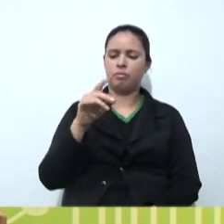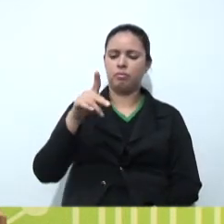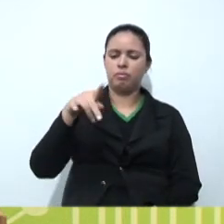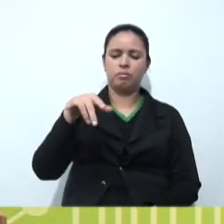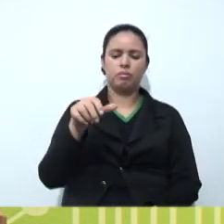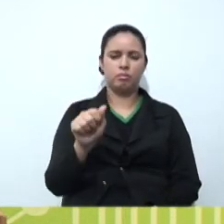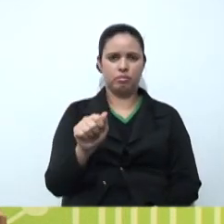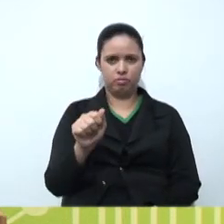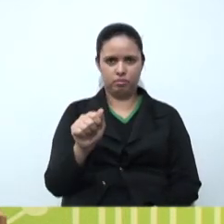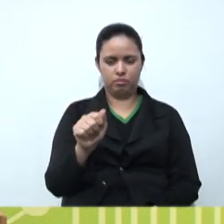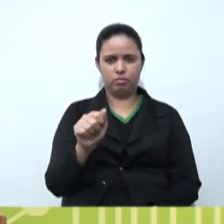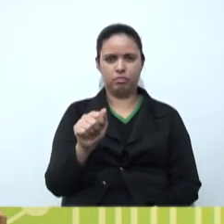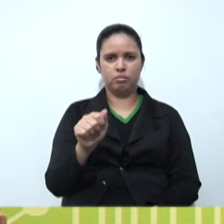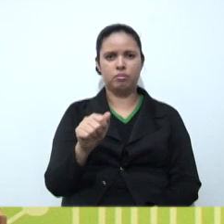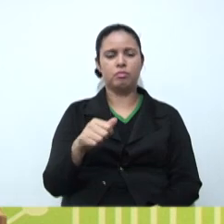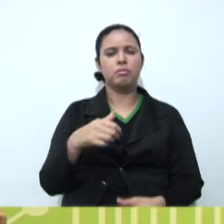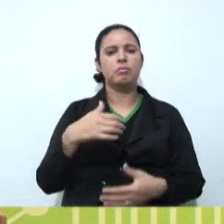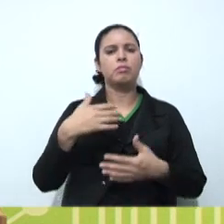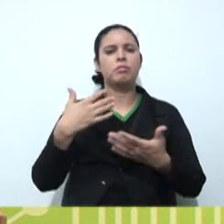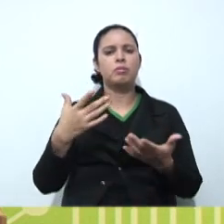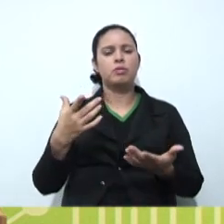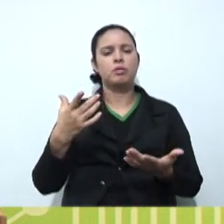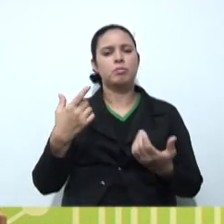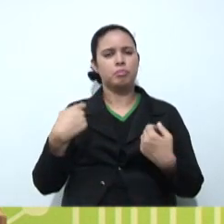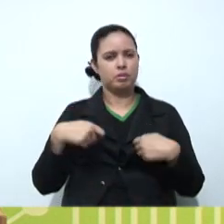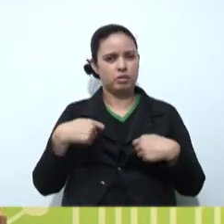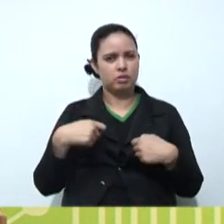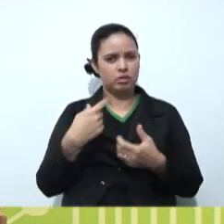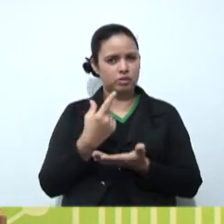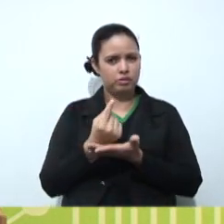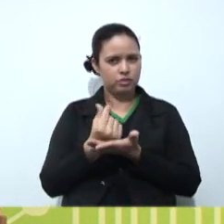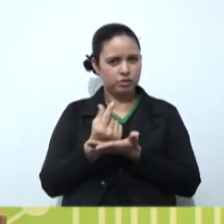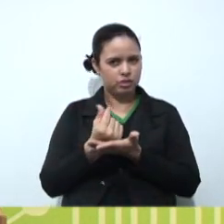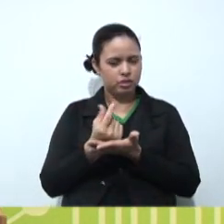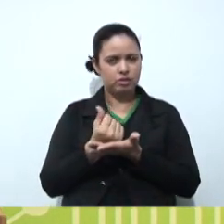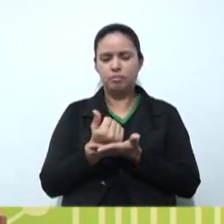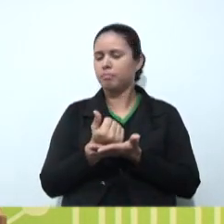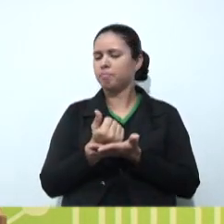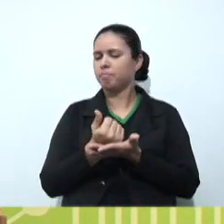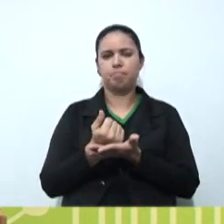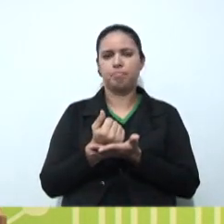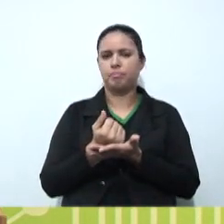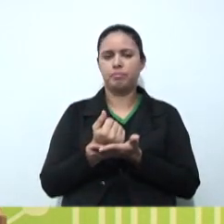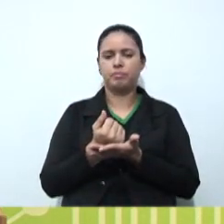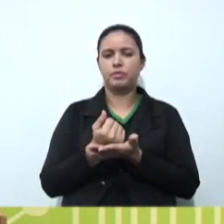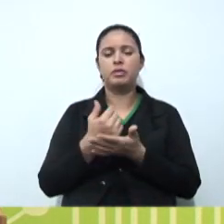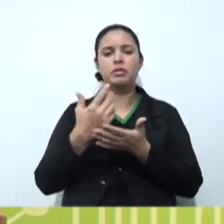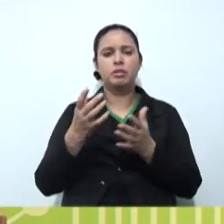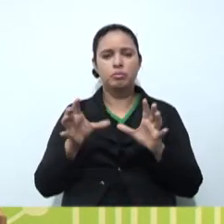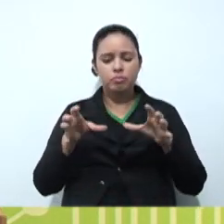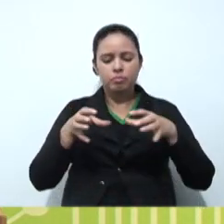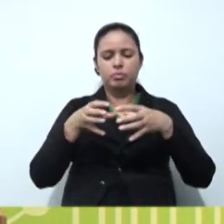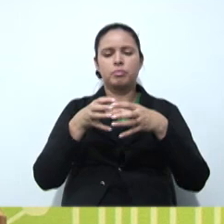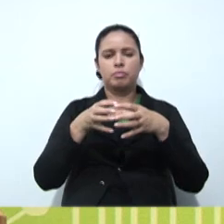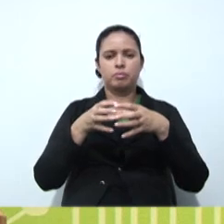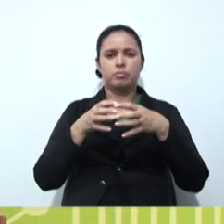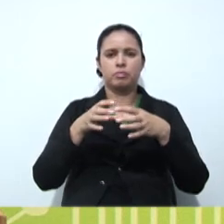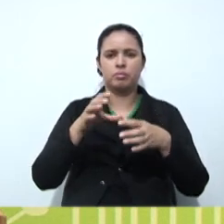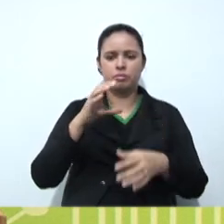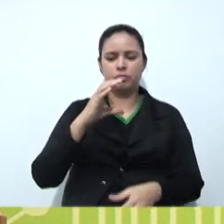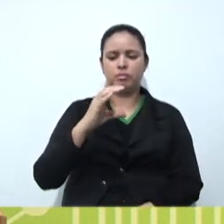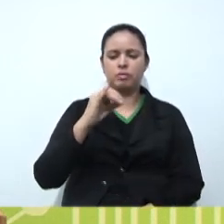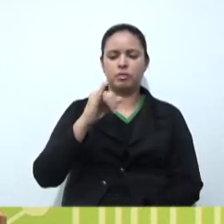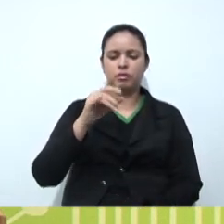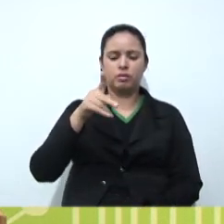empresa pode sofrer. Mas tem que ter dinheiro para ter uma CIPA, professor? Claro que não. Monte a CIPA e comece a trabalhar com as ações.